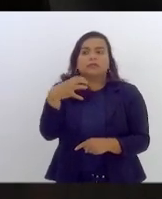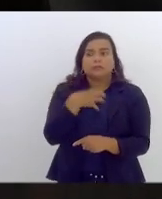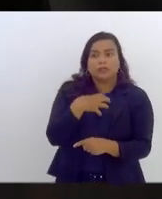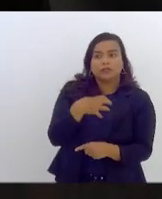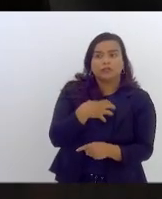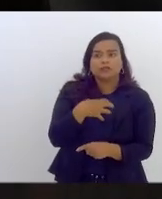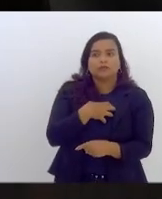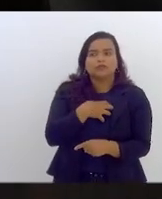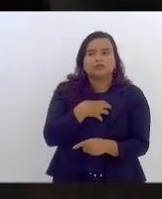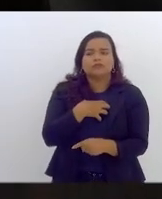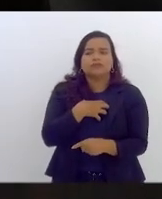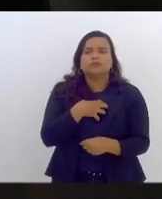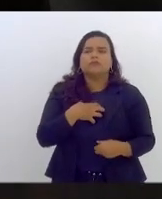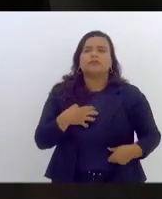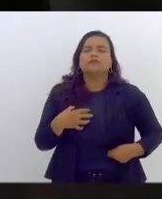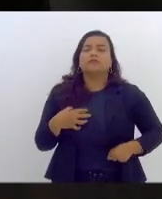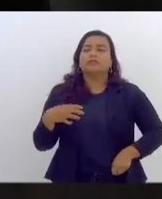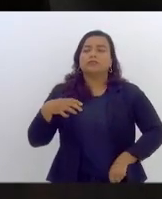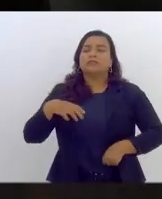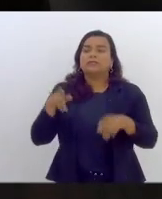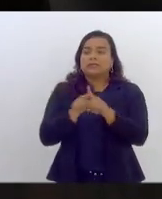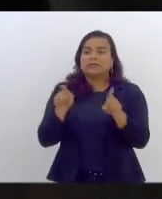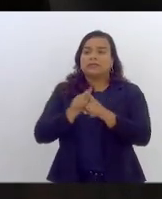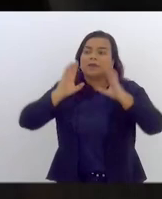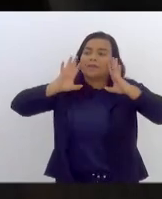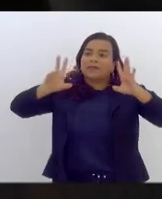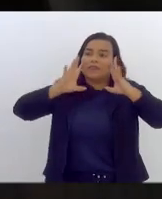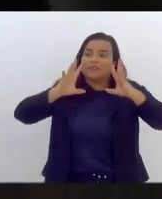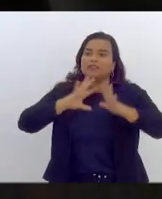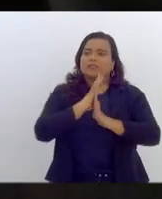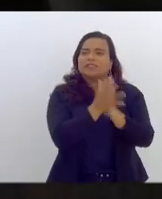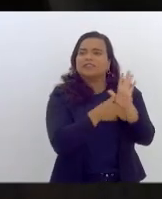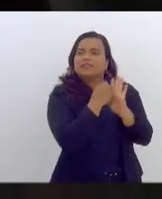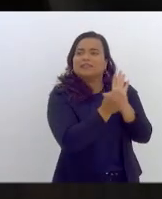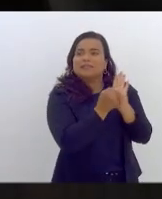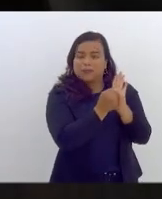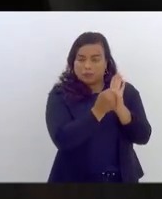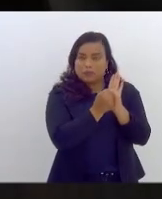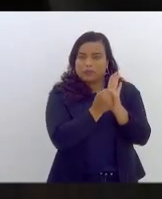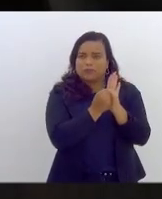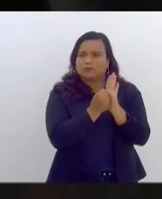sentida e imaginada como símbolo cívico.